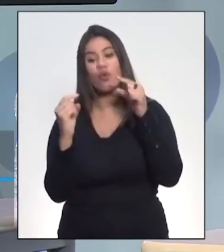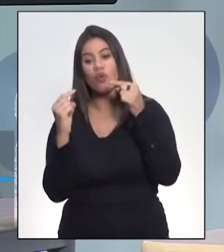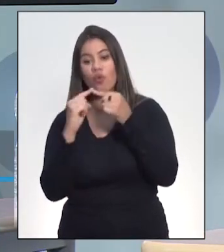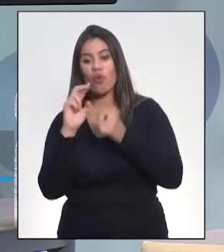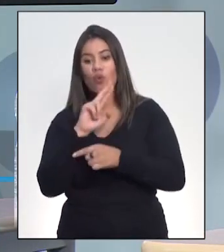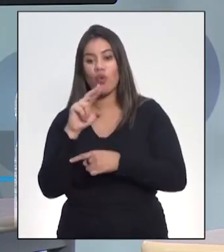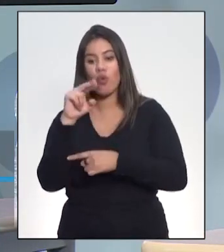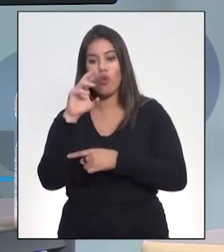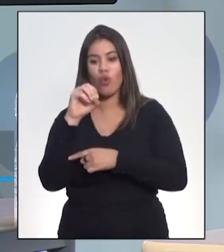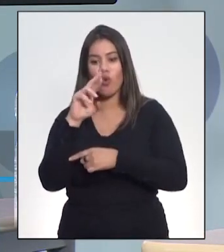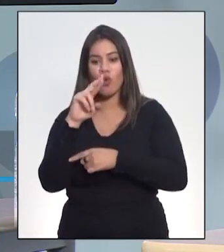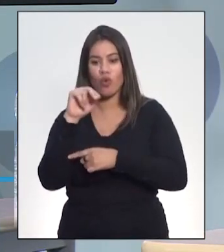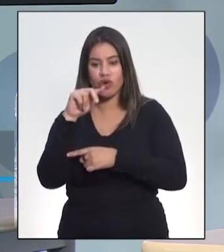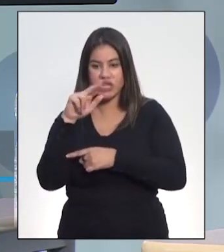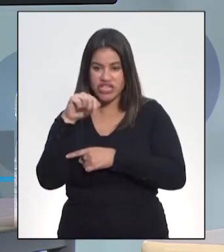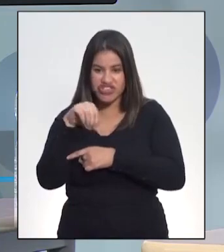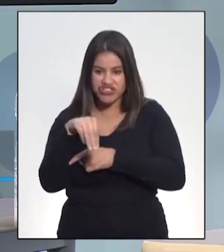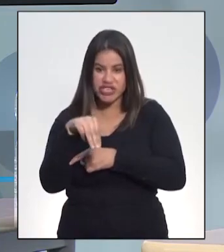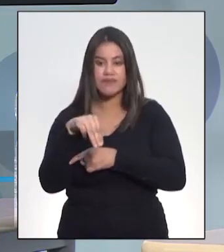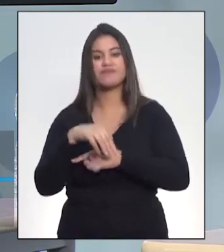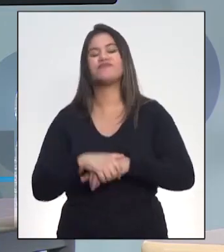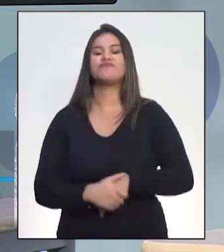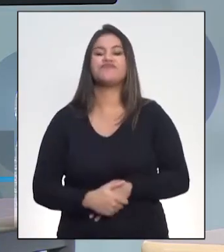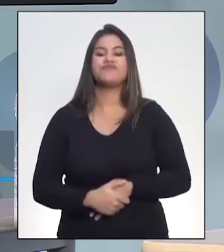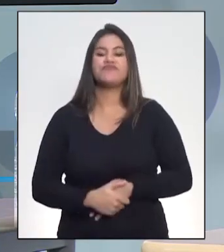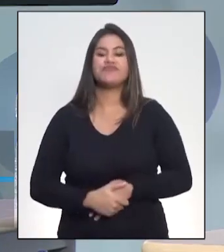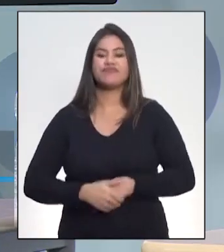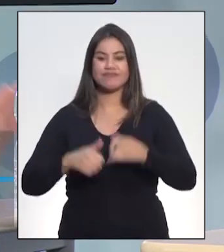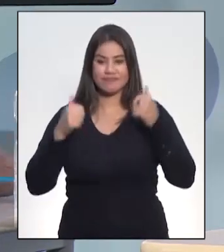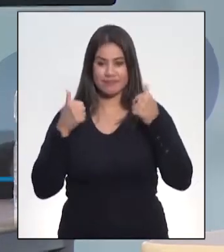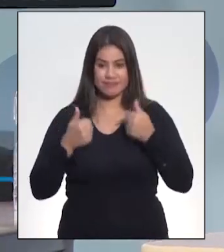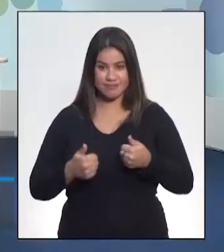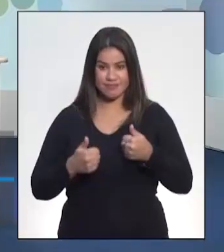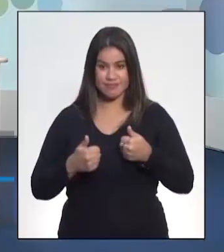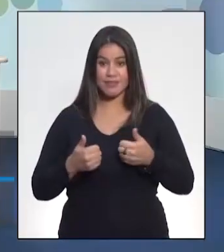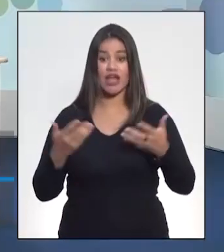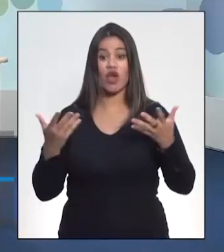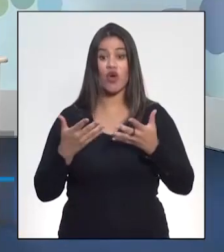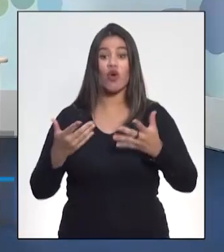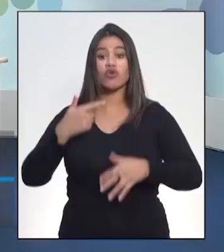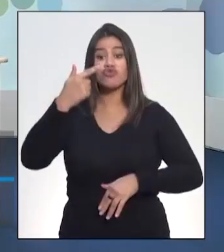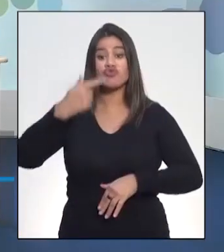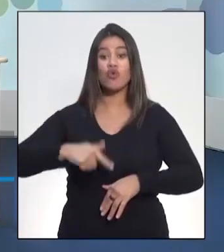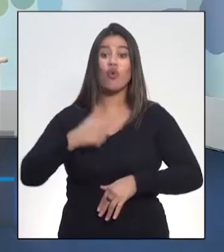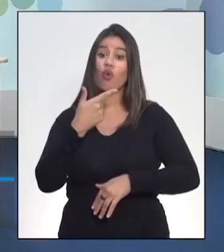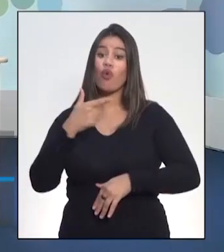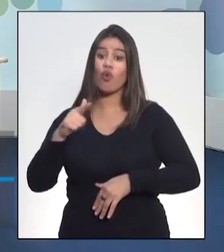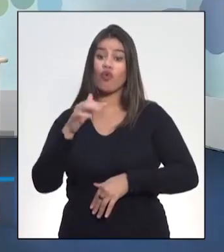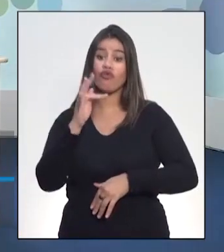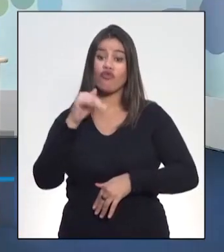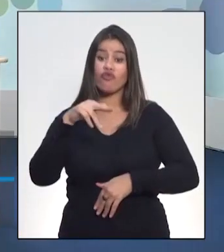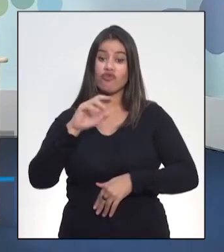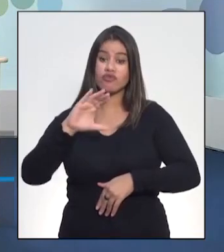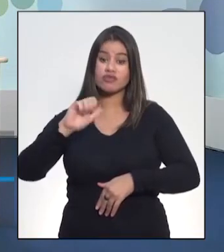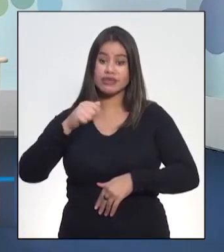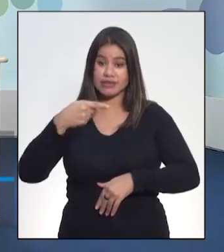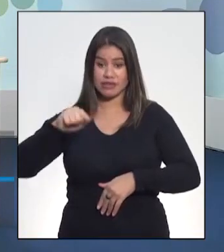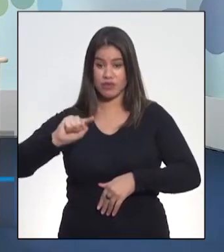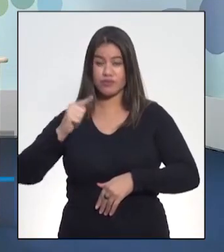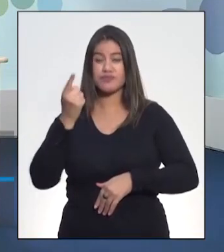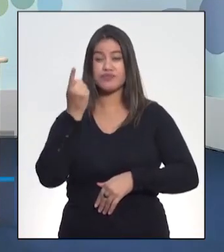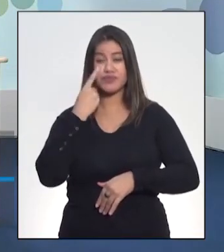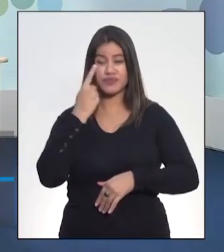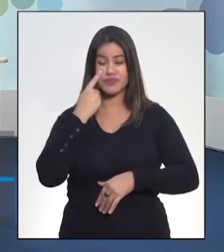bom? Muito bom. Agora, eu vou falar um pouquinho mais de um outro tipo de função, tá bom? Vamos lá. Vem aqui comigo,